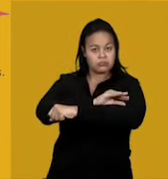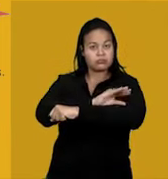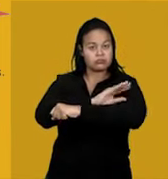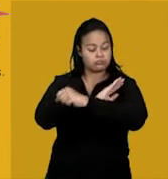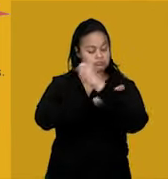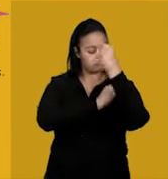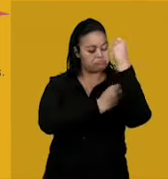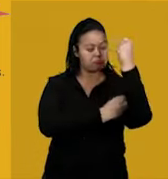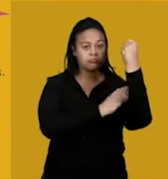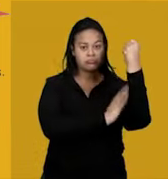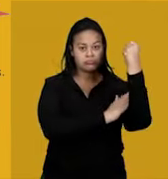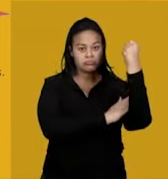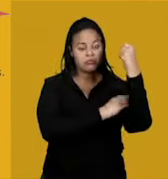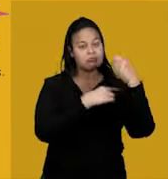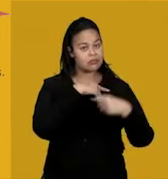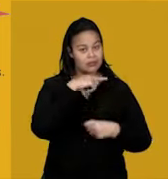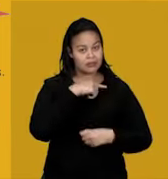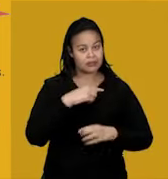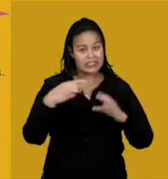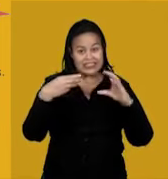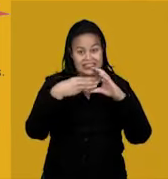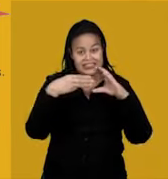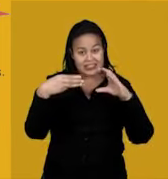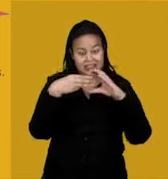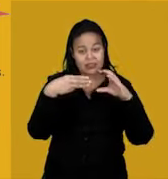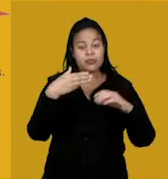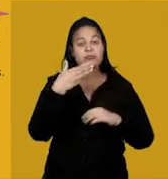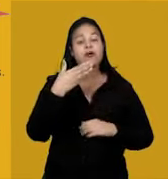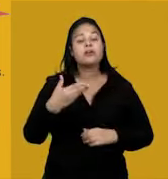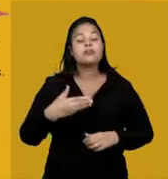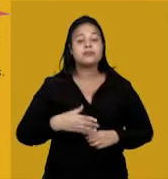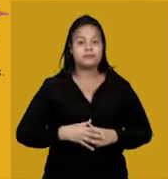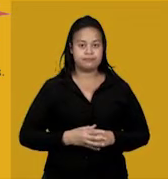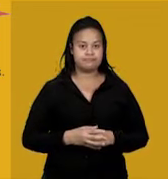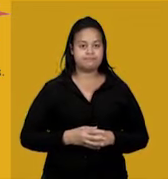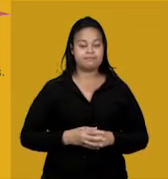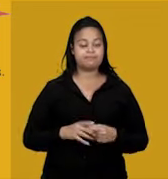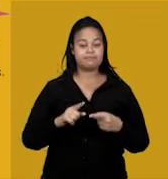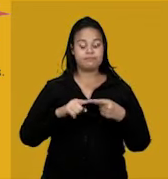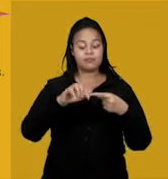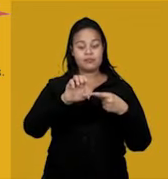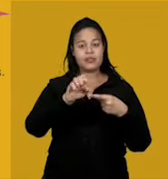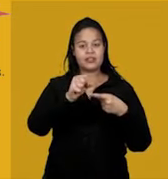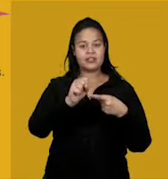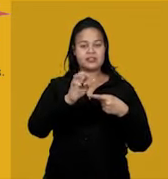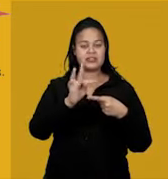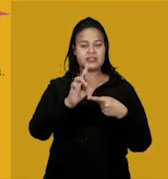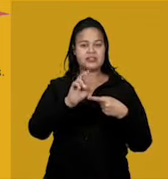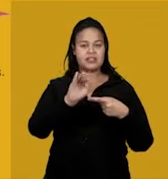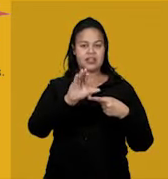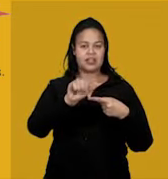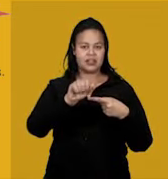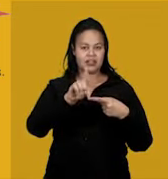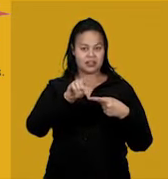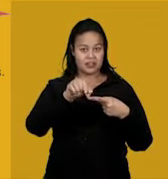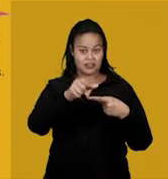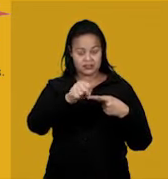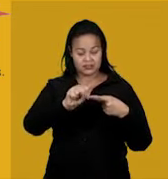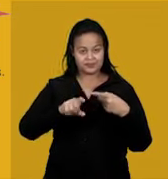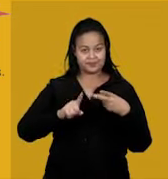Essas células são células estriadas e também